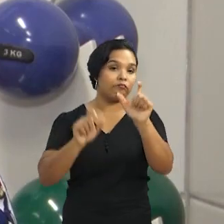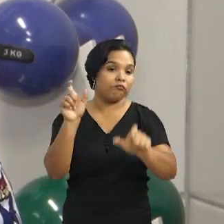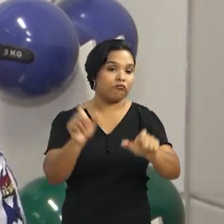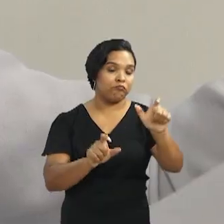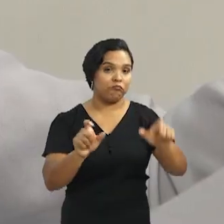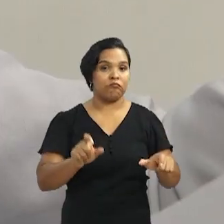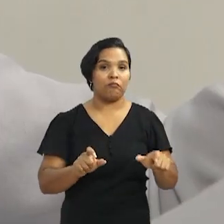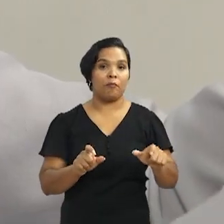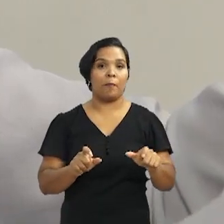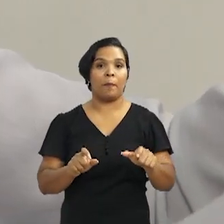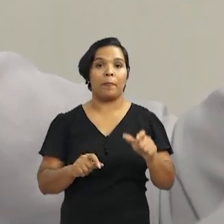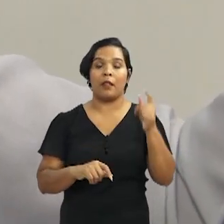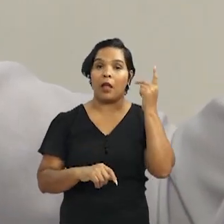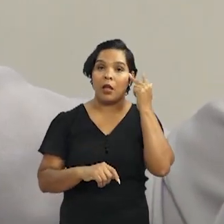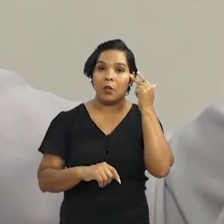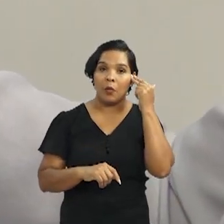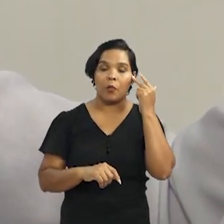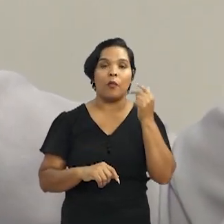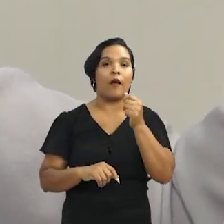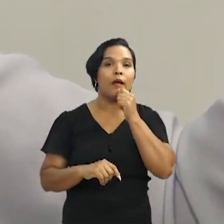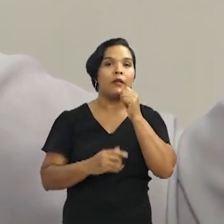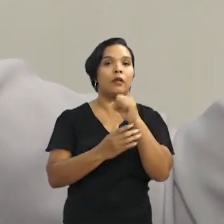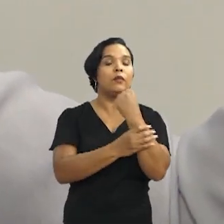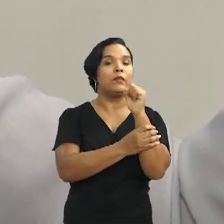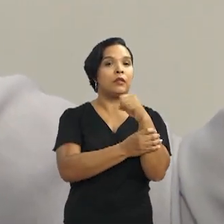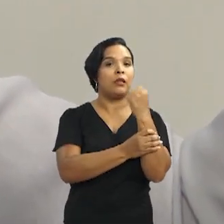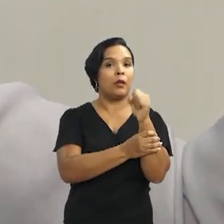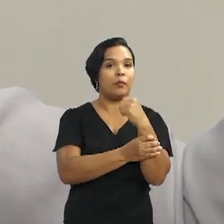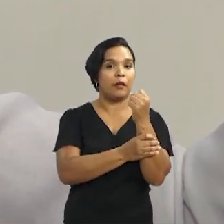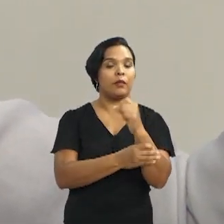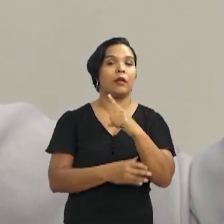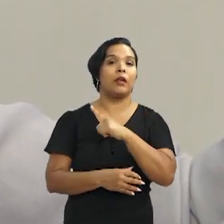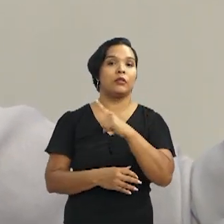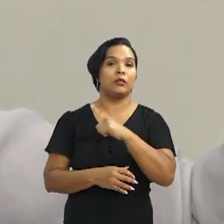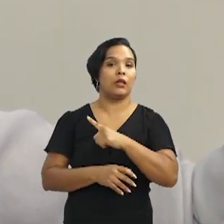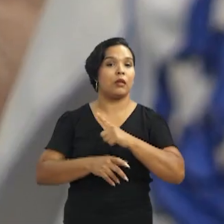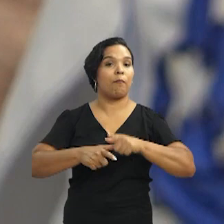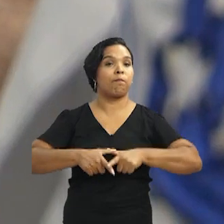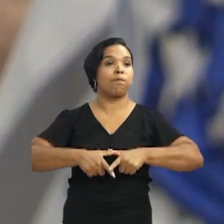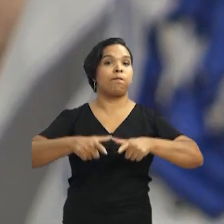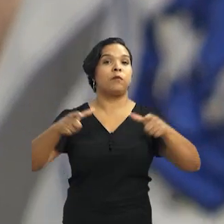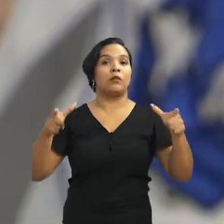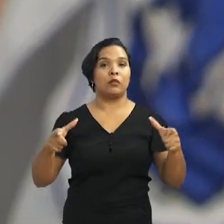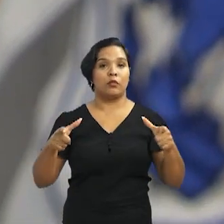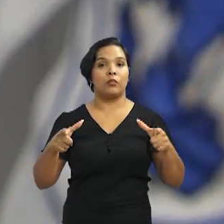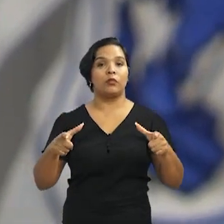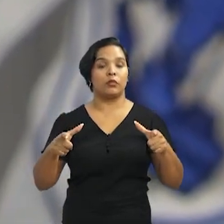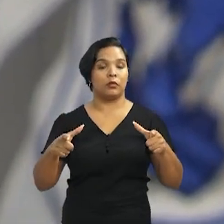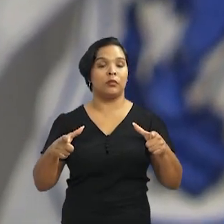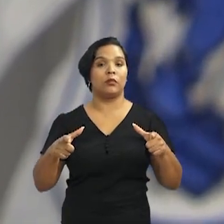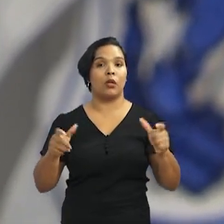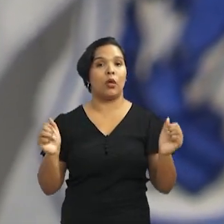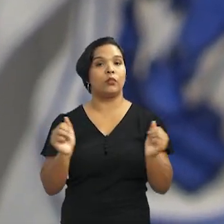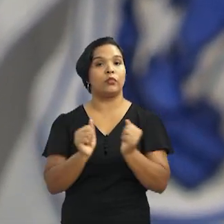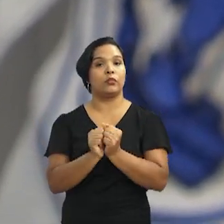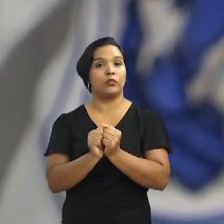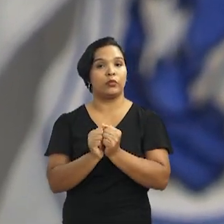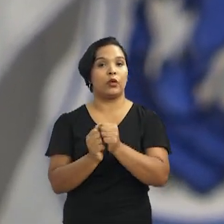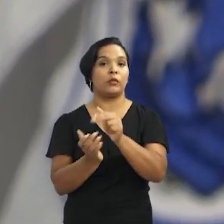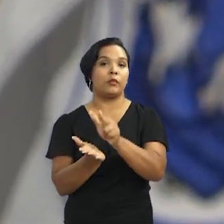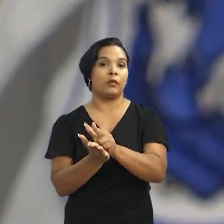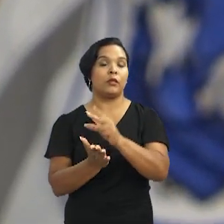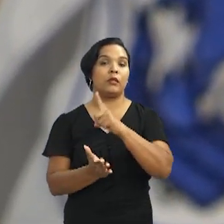uma forma. É incomum ainda na prática clínica, principalmente do fisioterapeuta, que a gente tenha essa amplitude de